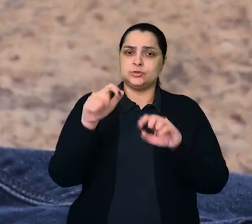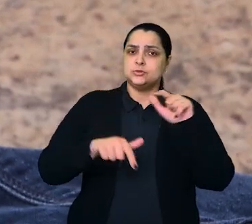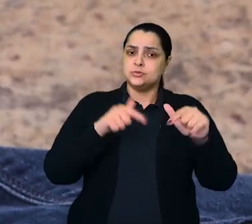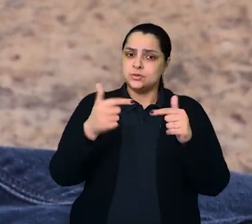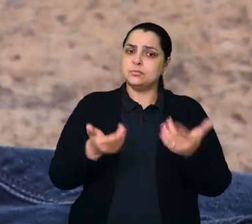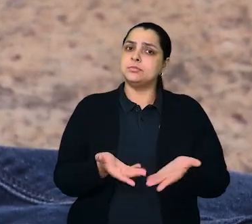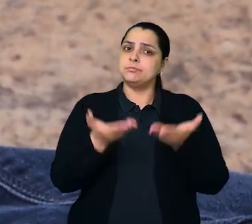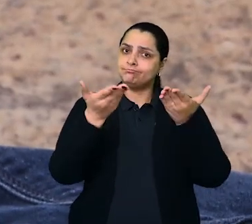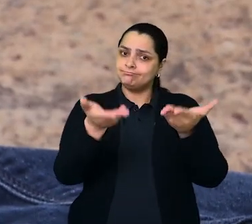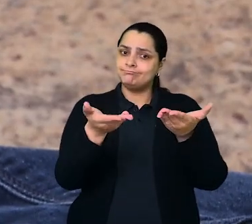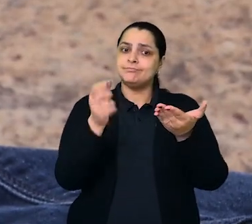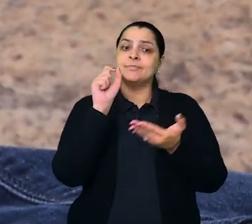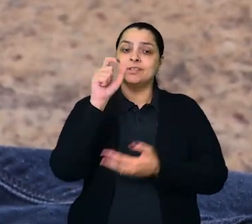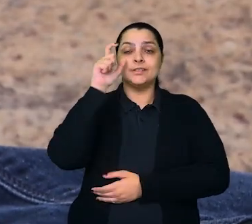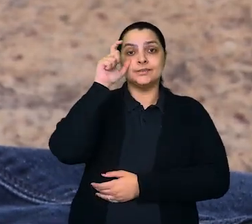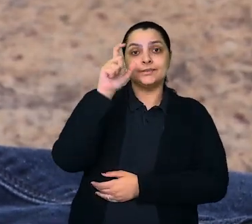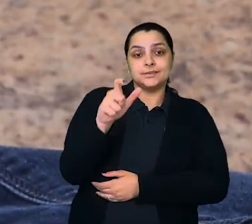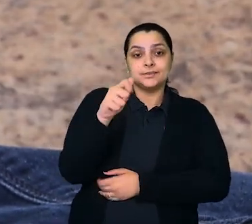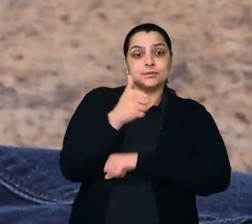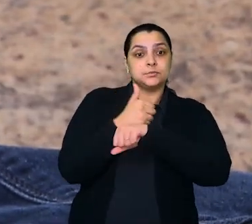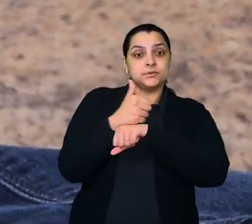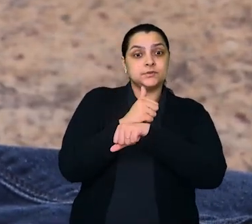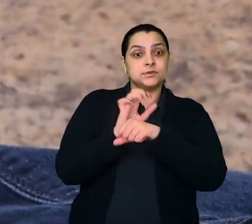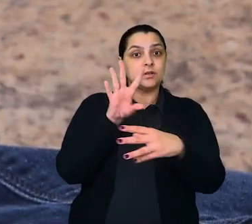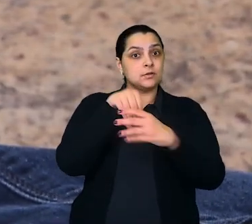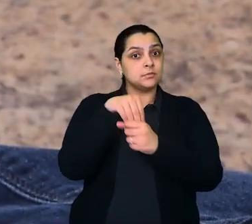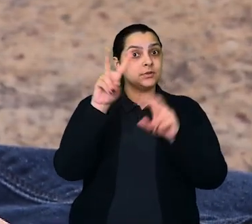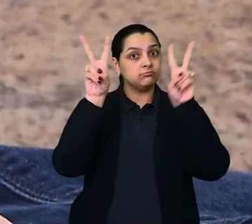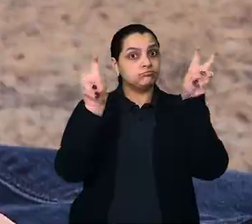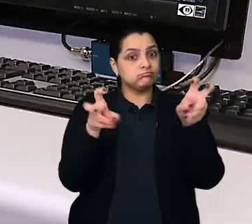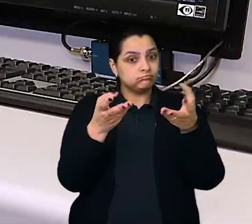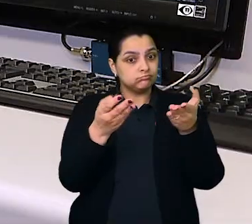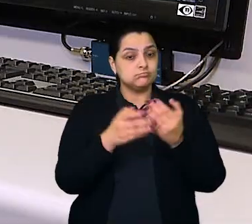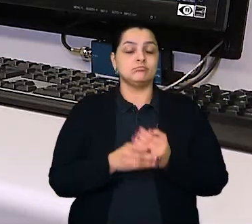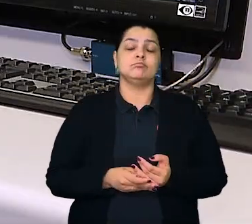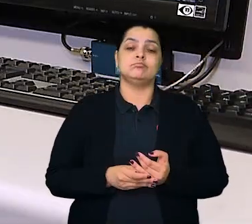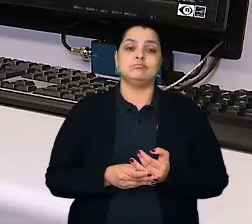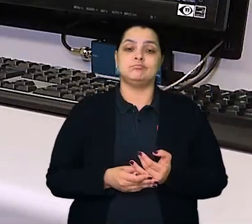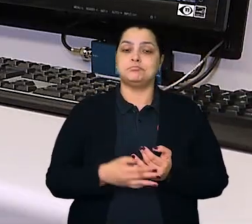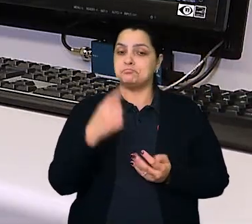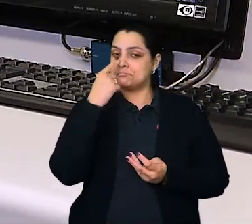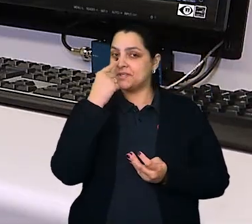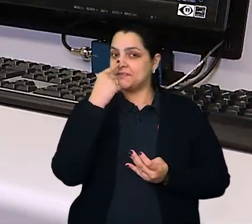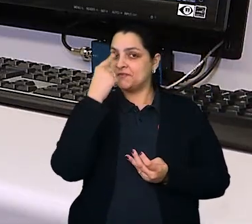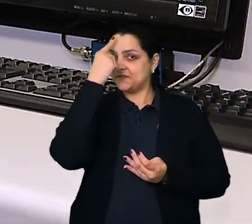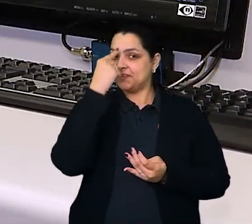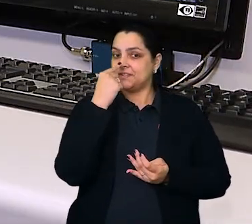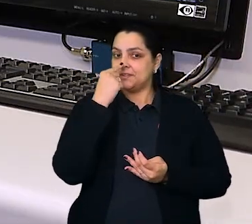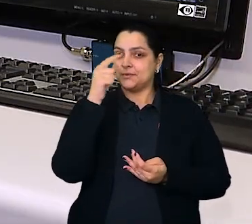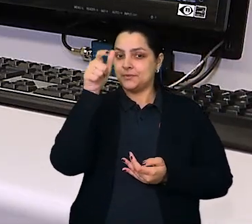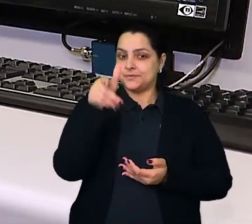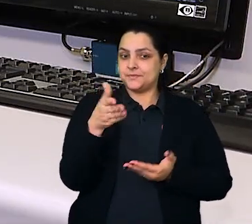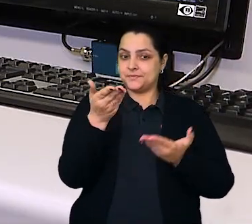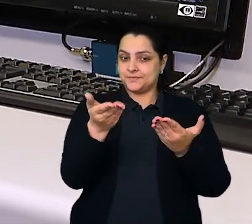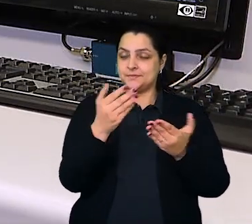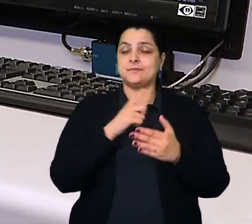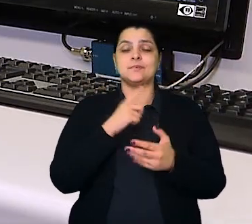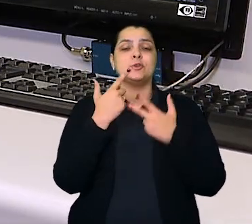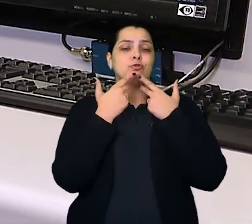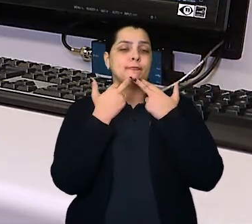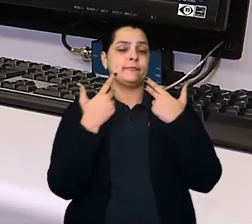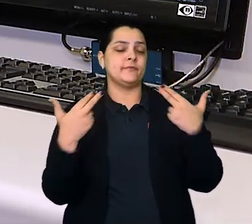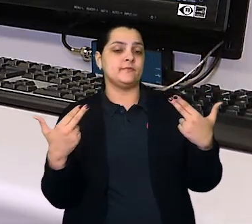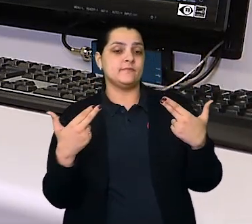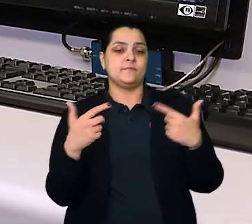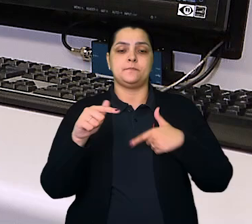do Trabalho para quem se interessa profissionalmente pelo assunto? O perfil do TST na plataforma traz as